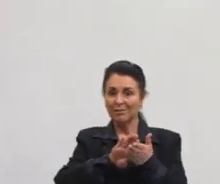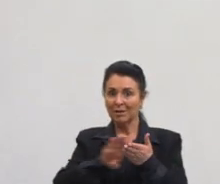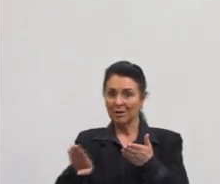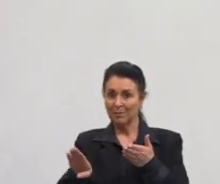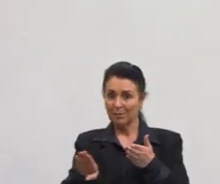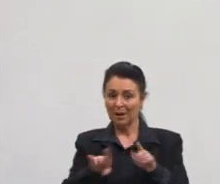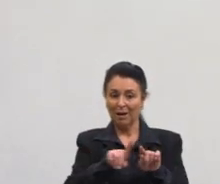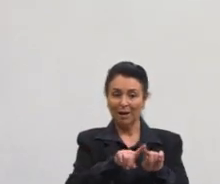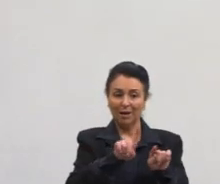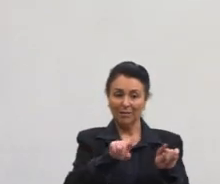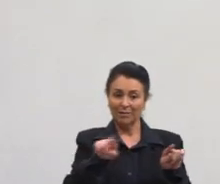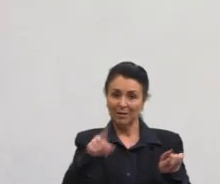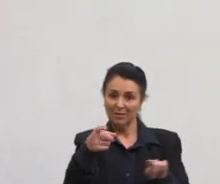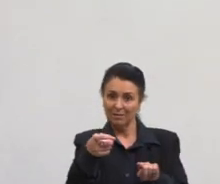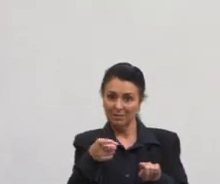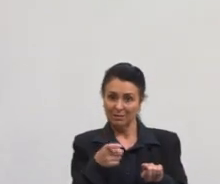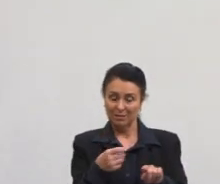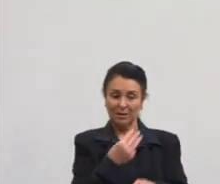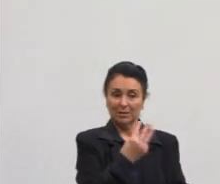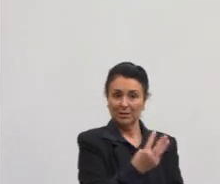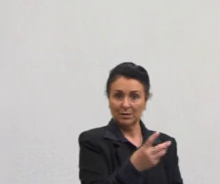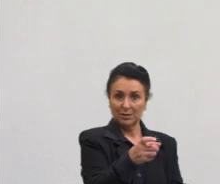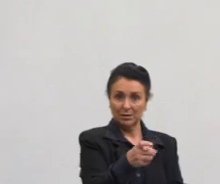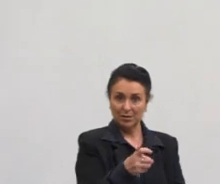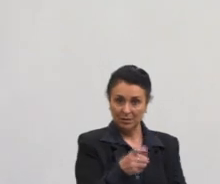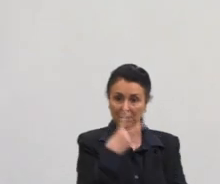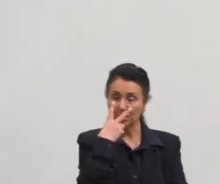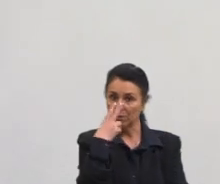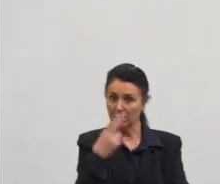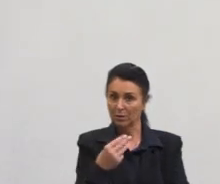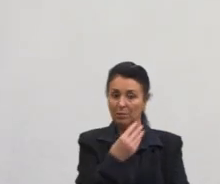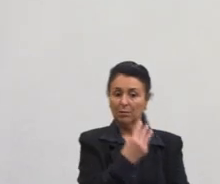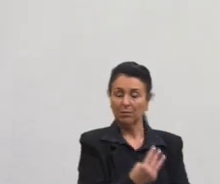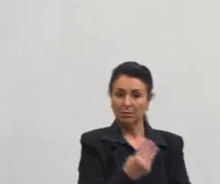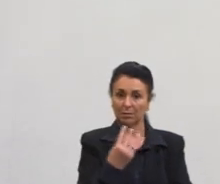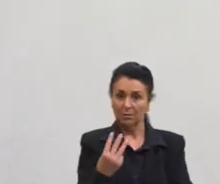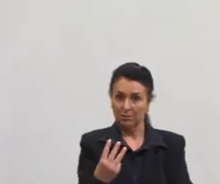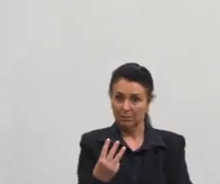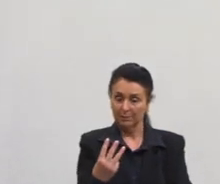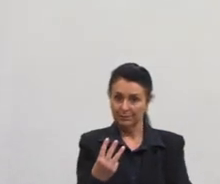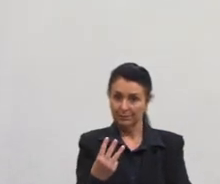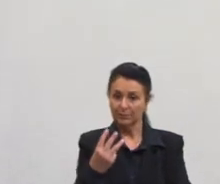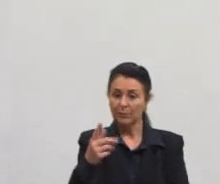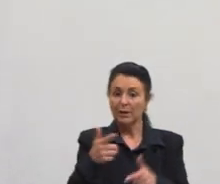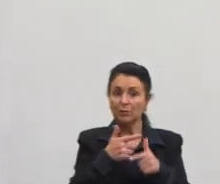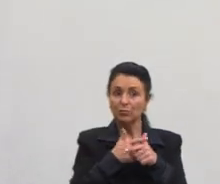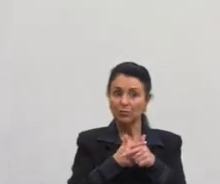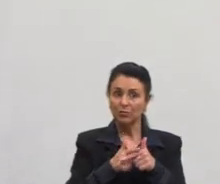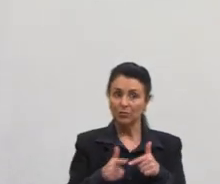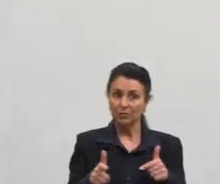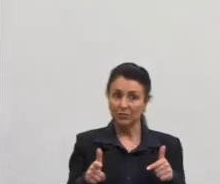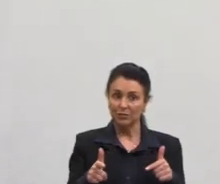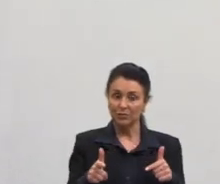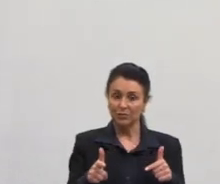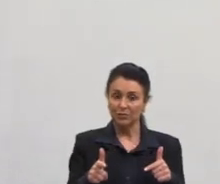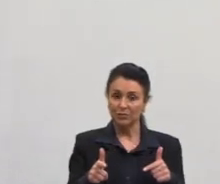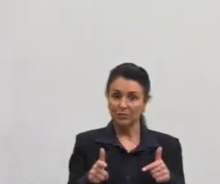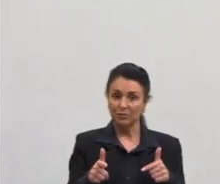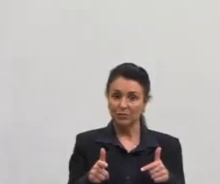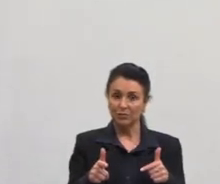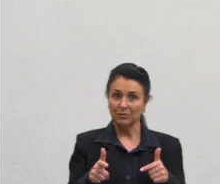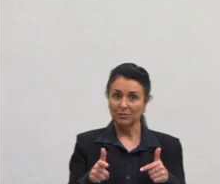então eu tenho que ter x = 33 que dividir roupa